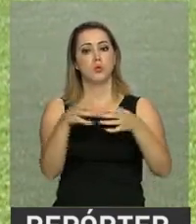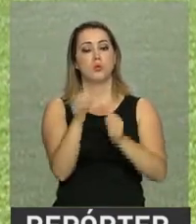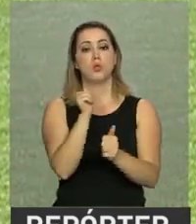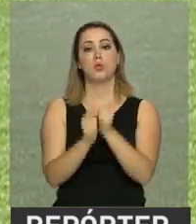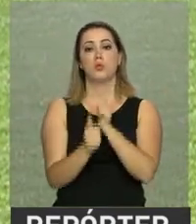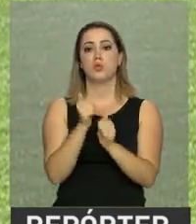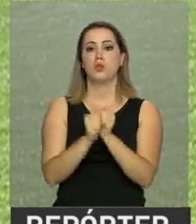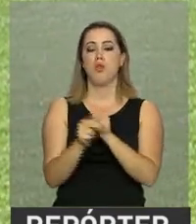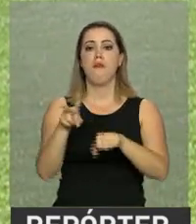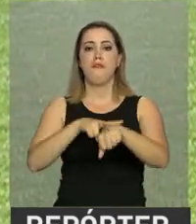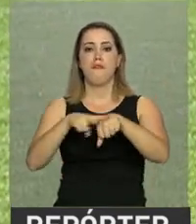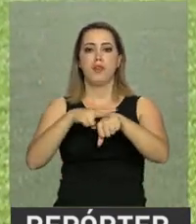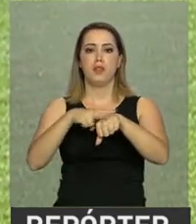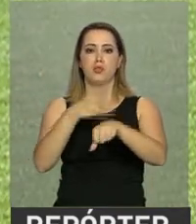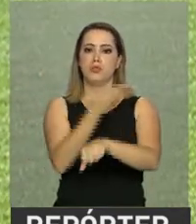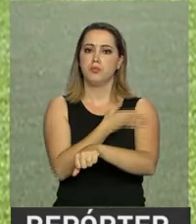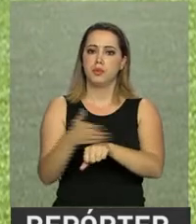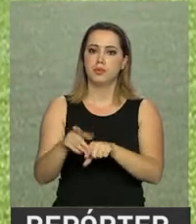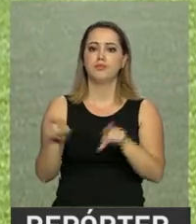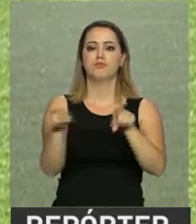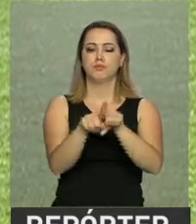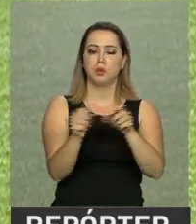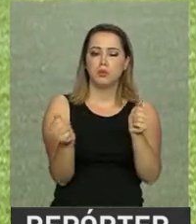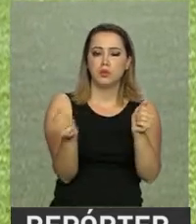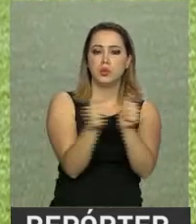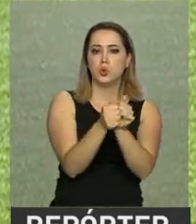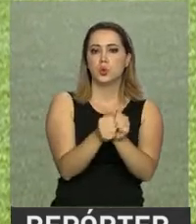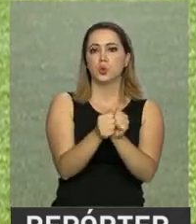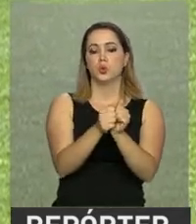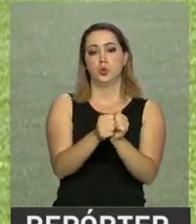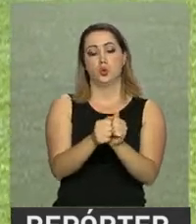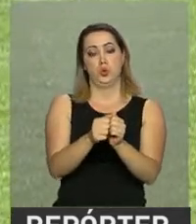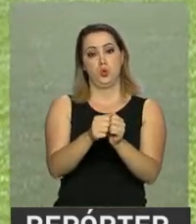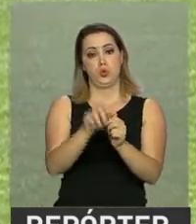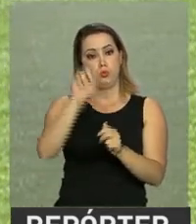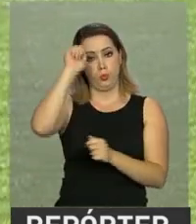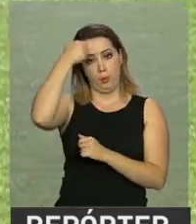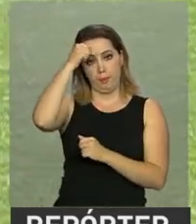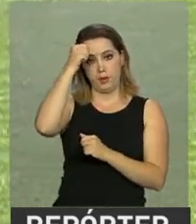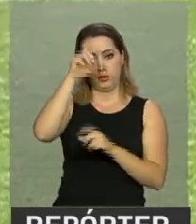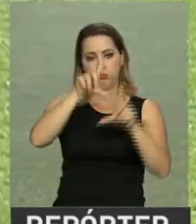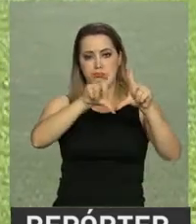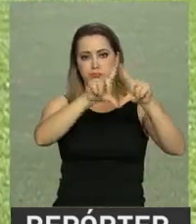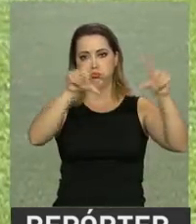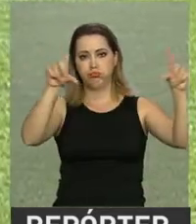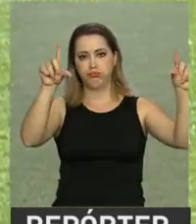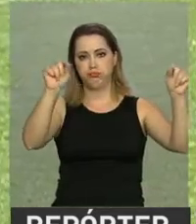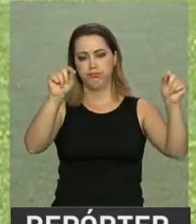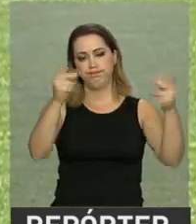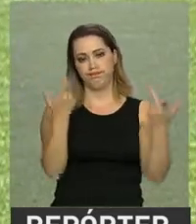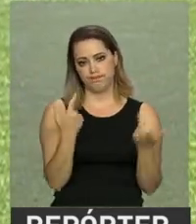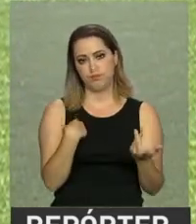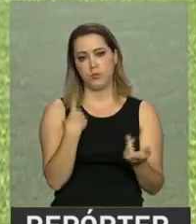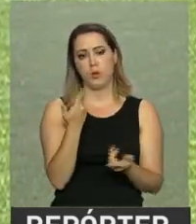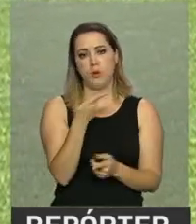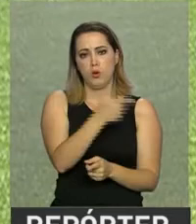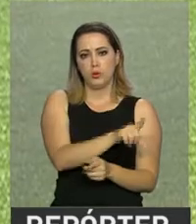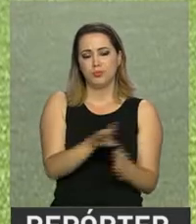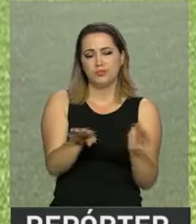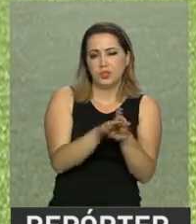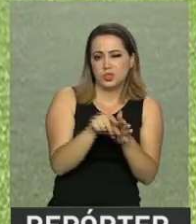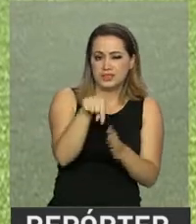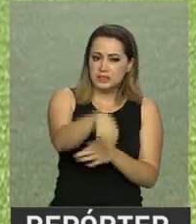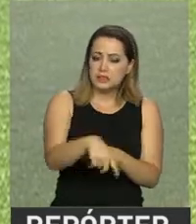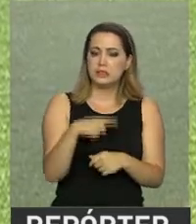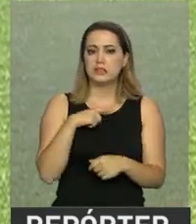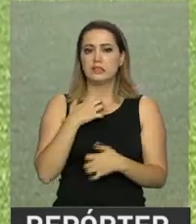branco, acompanhadas de uma faixa preta em claro sinal de luto. Na chegada aqui à Arena do Condá, uma outra situação também